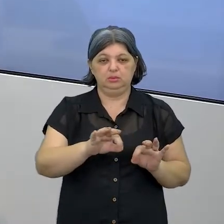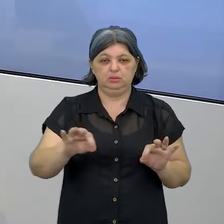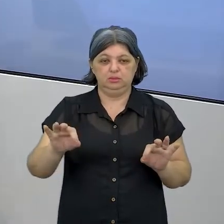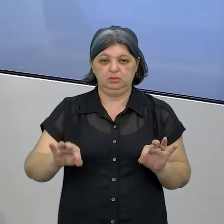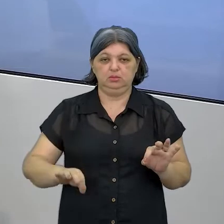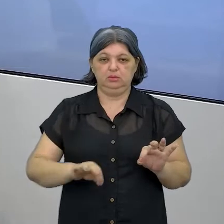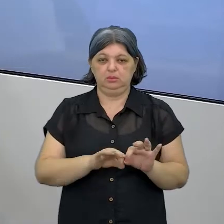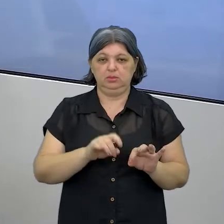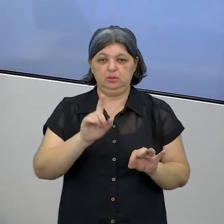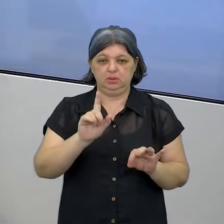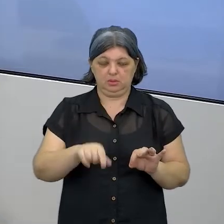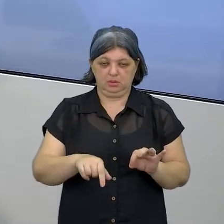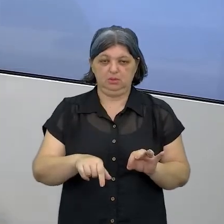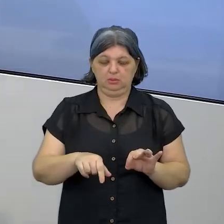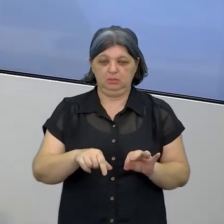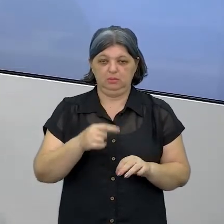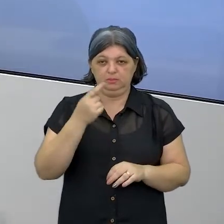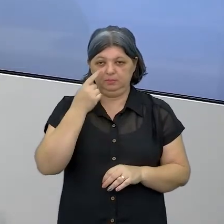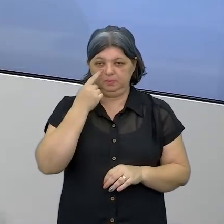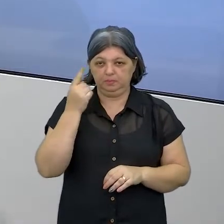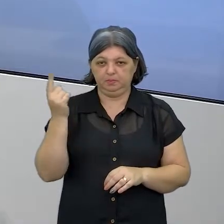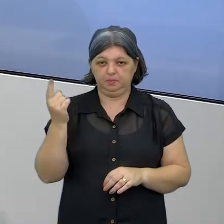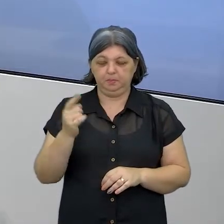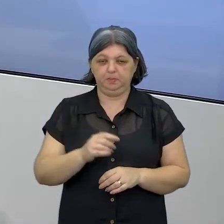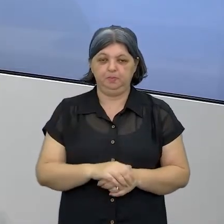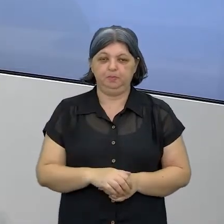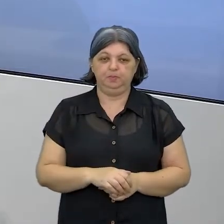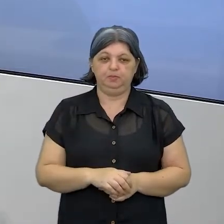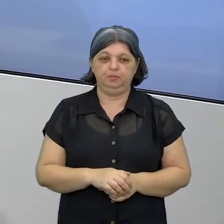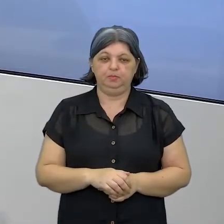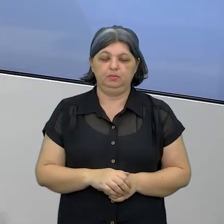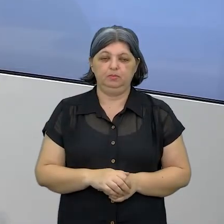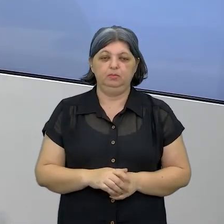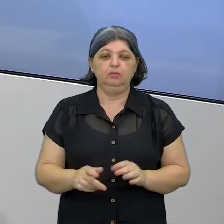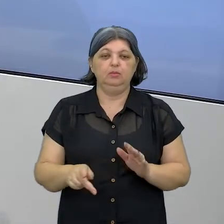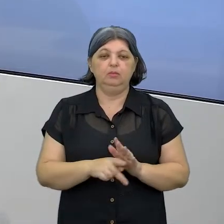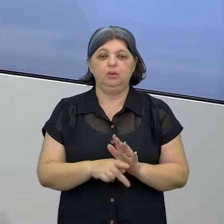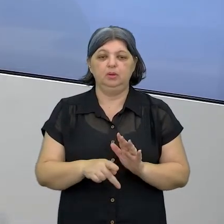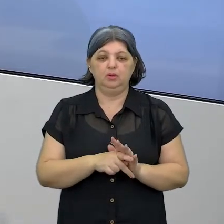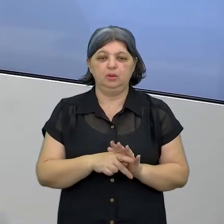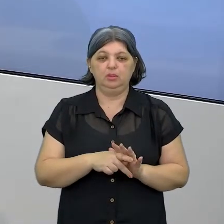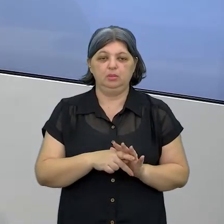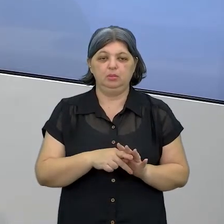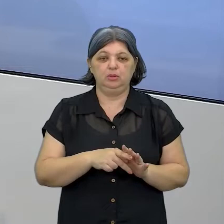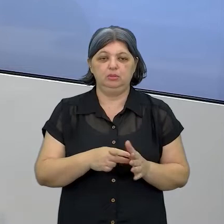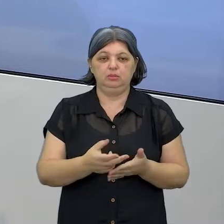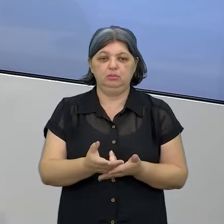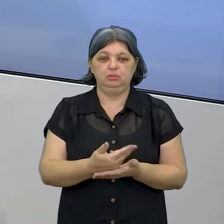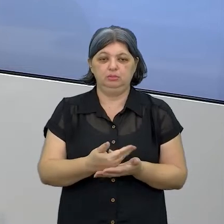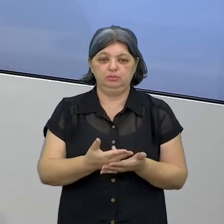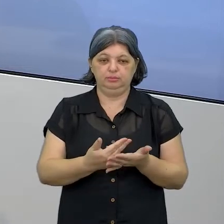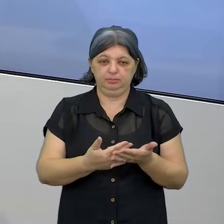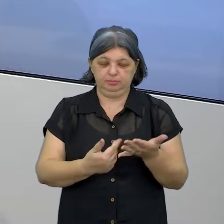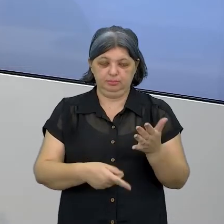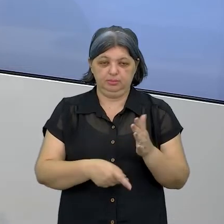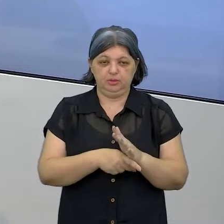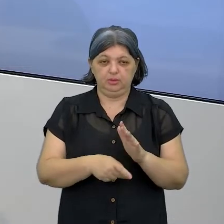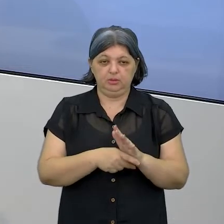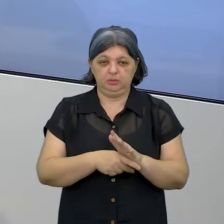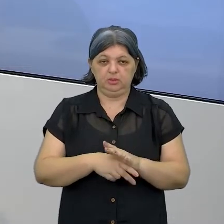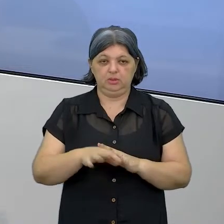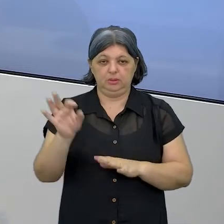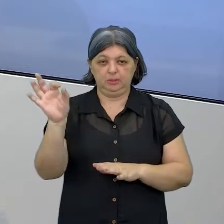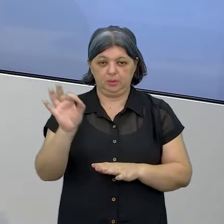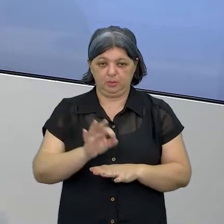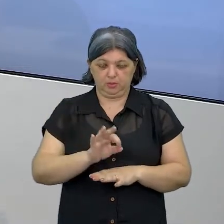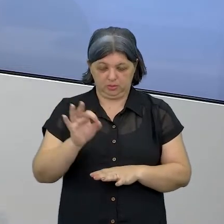é o motivo disso tudo. Para eu fazer uma planta, eu vou fazer uma proporção, vou fazer em